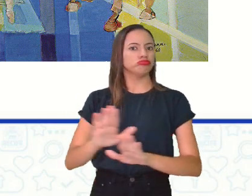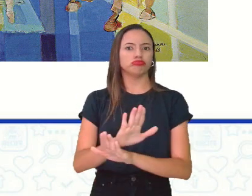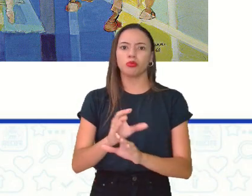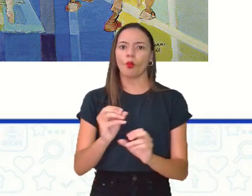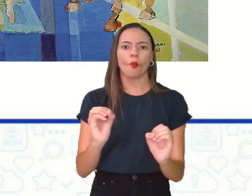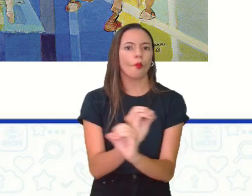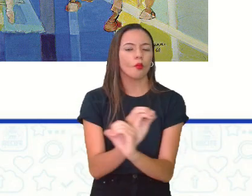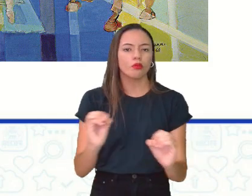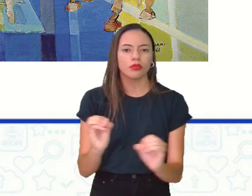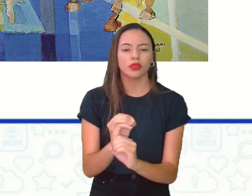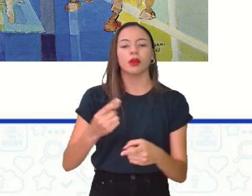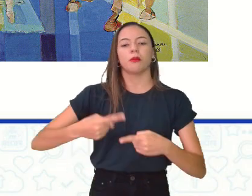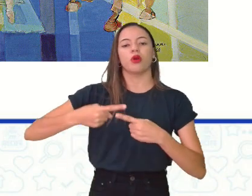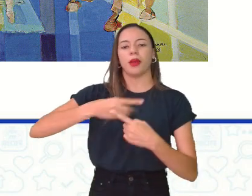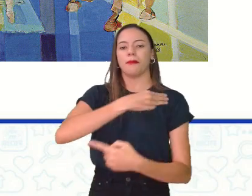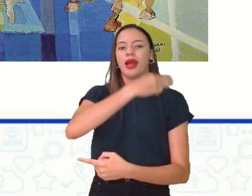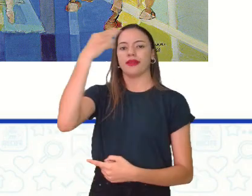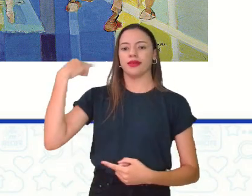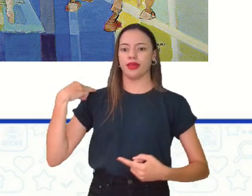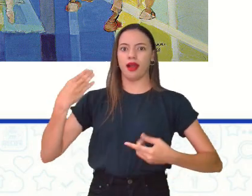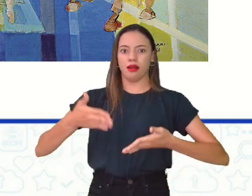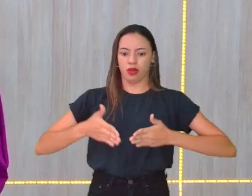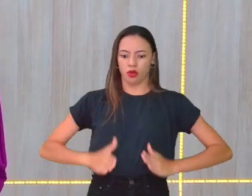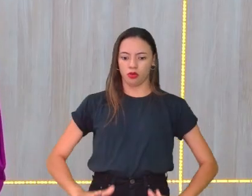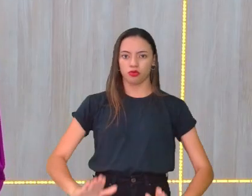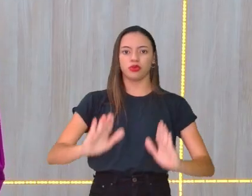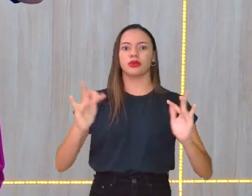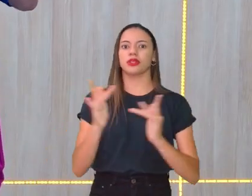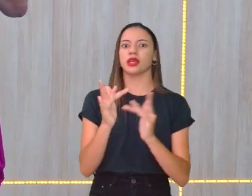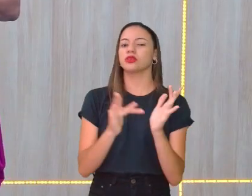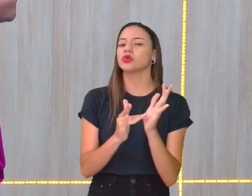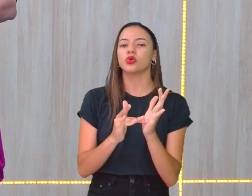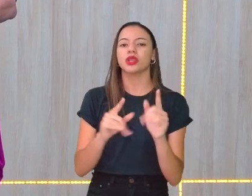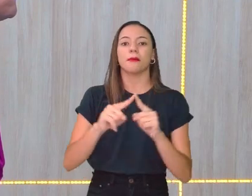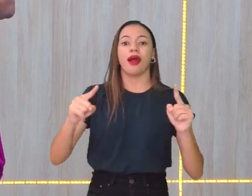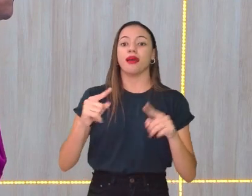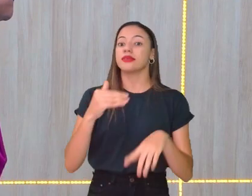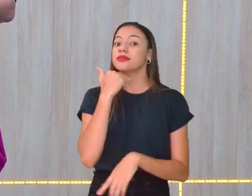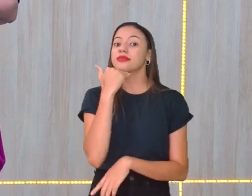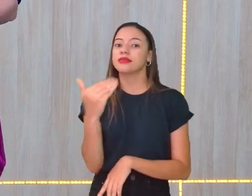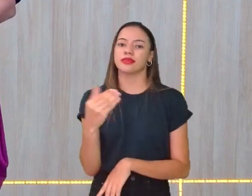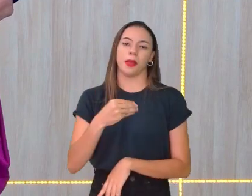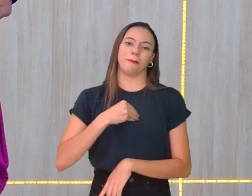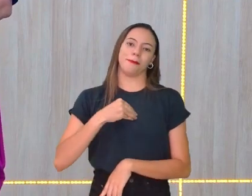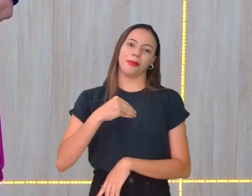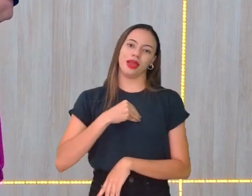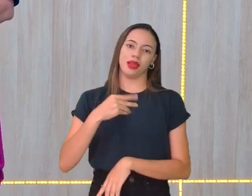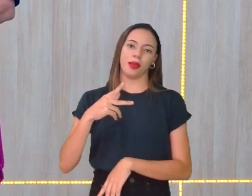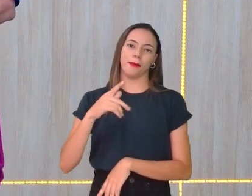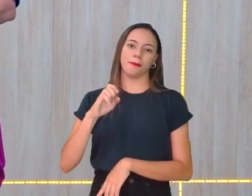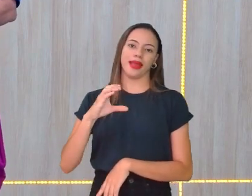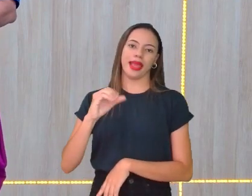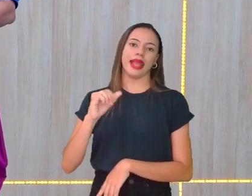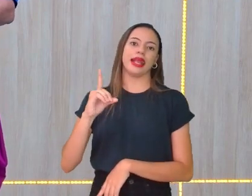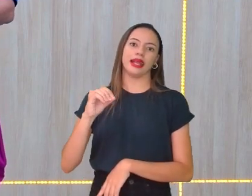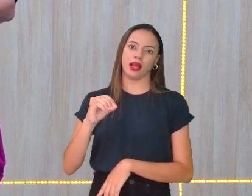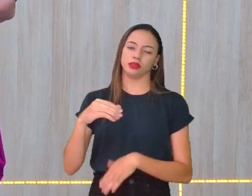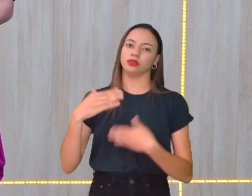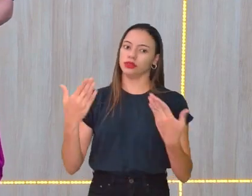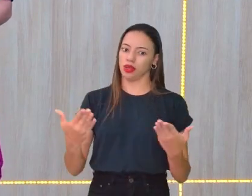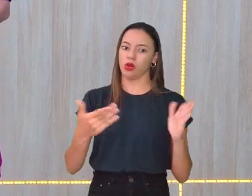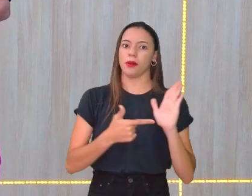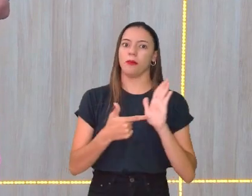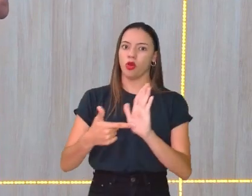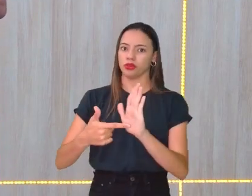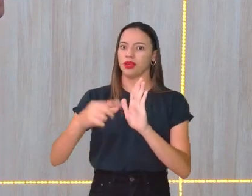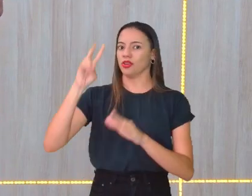concebeu Jesus sem pecado, a partir, né, da ação do Espírito Santo. É isso que nos conta, né, a história